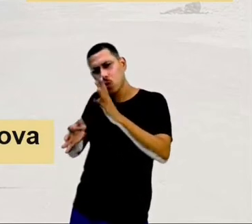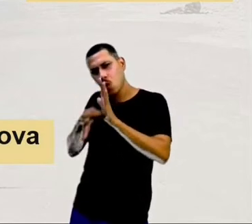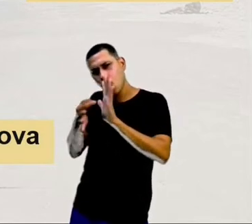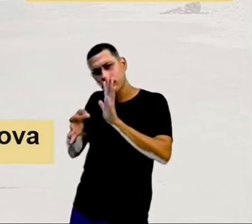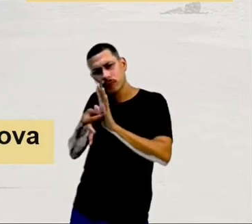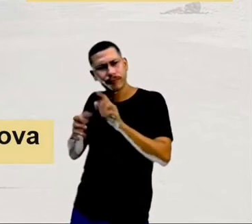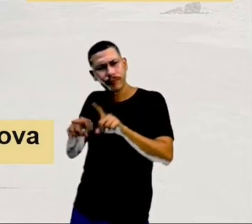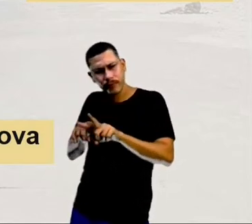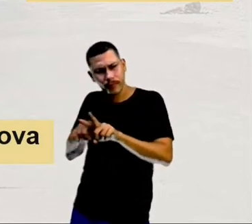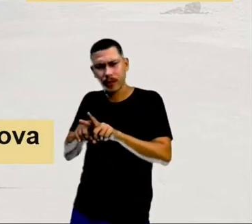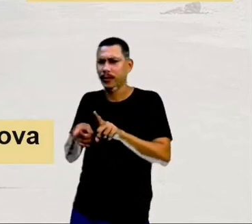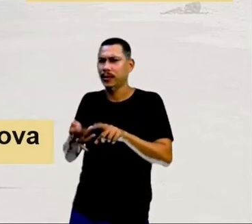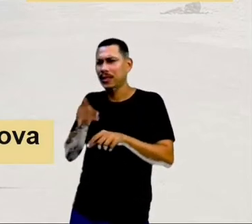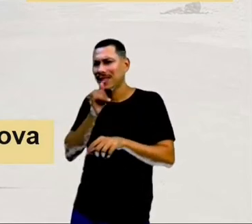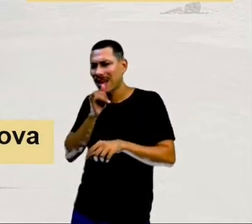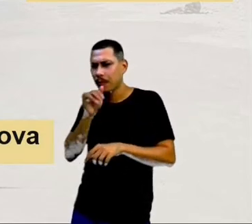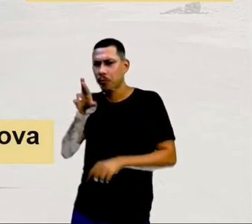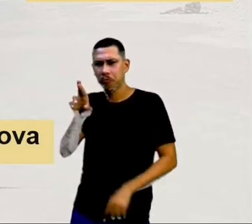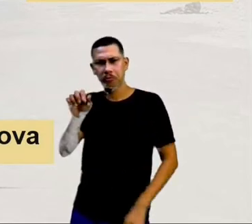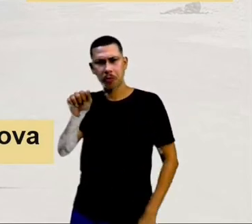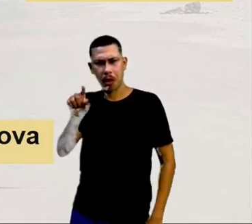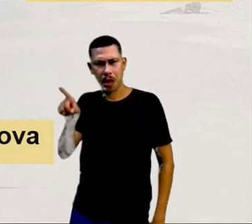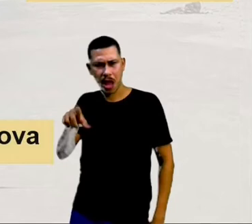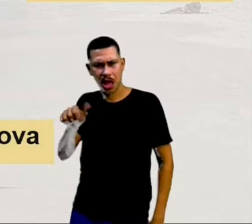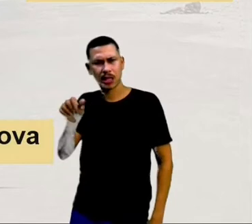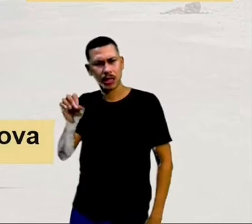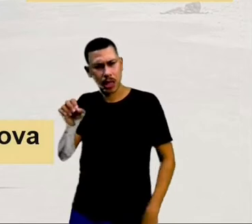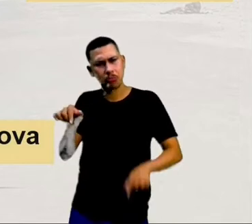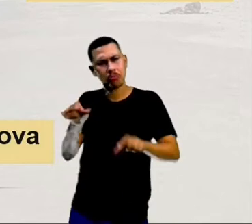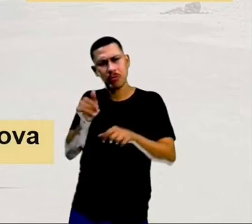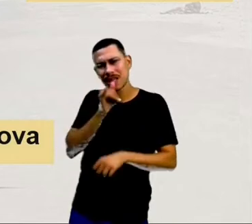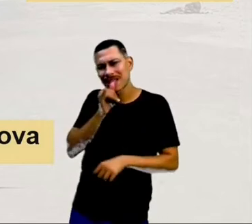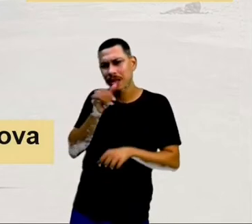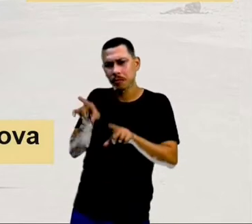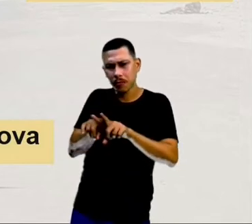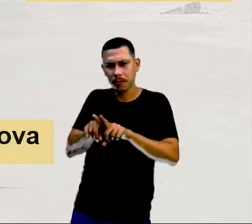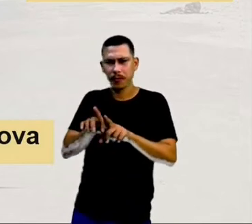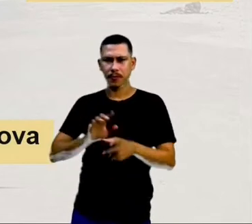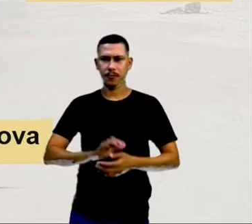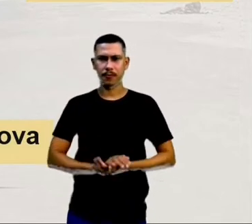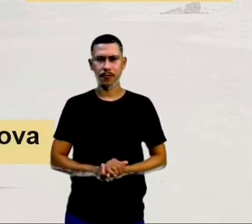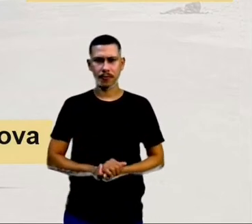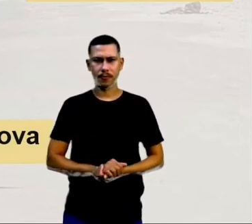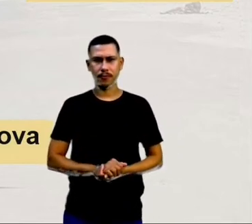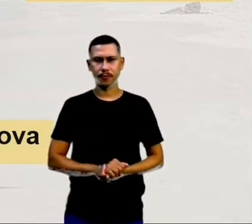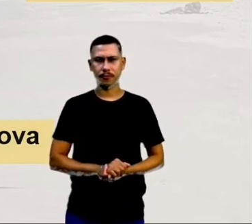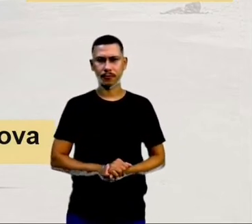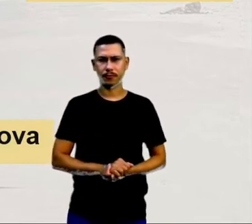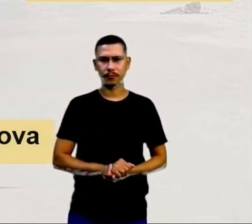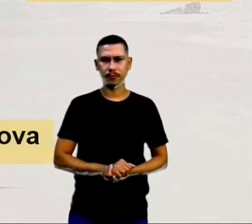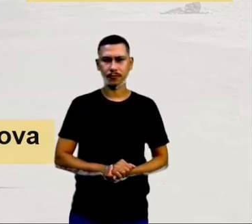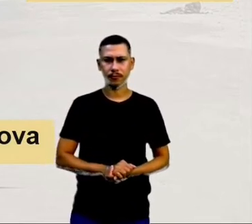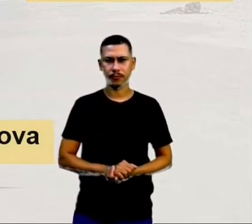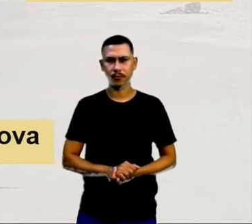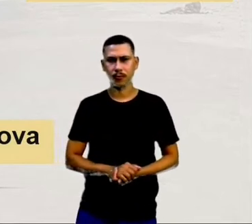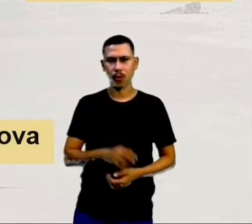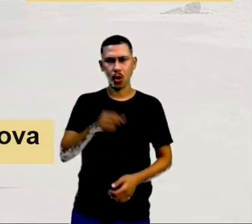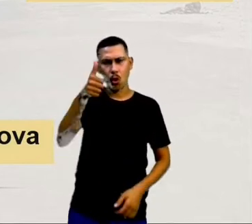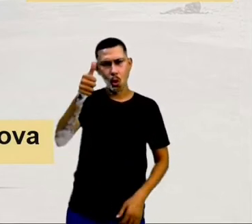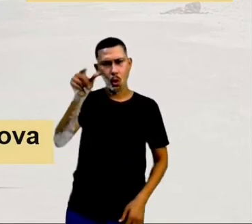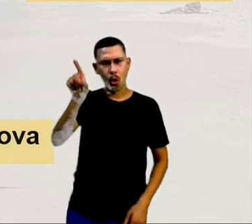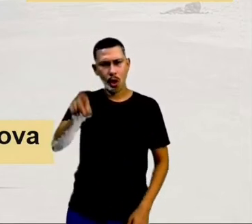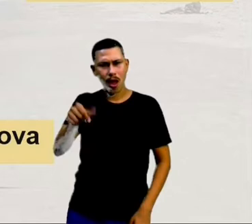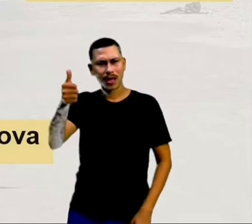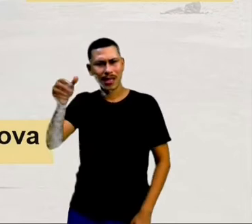de razão, tá certo? 1/4 ou 1/4, 6/5 ou 6/5, 1/10